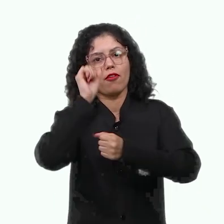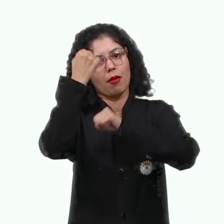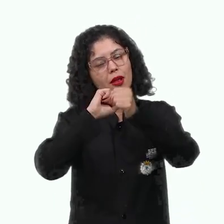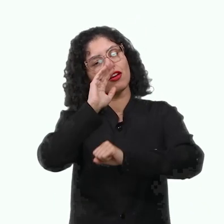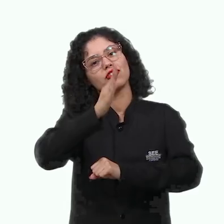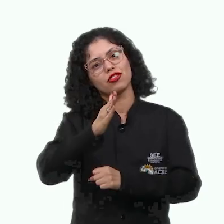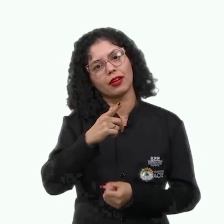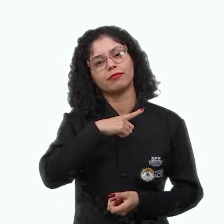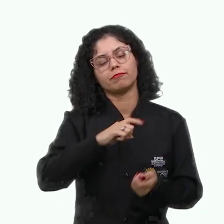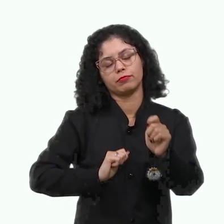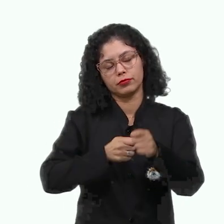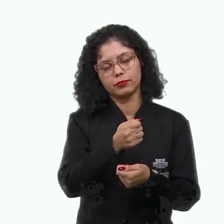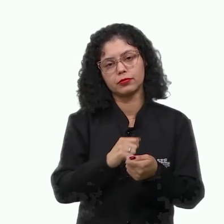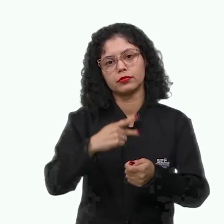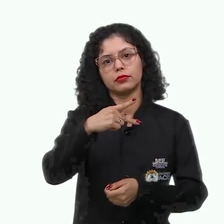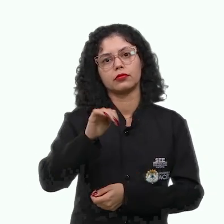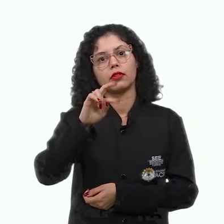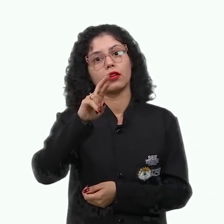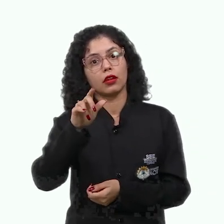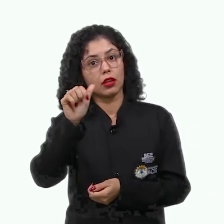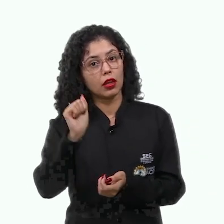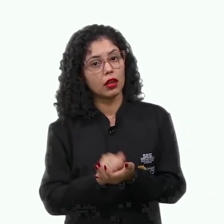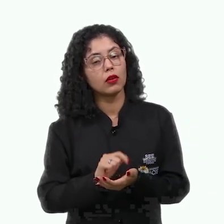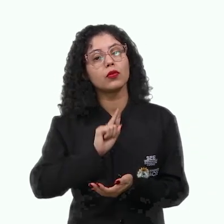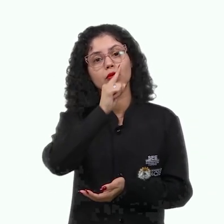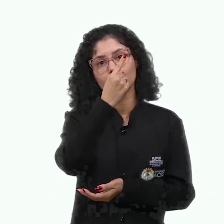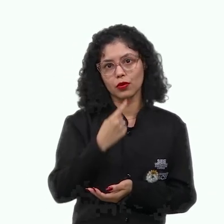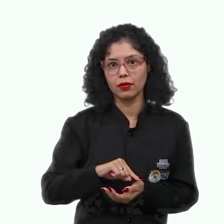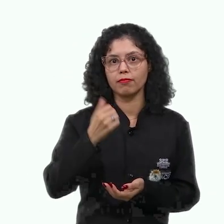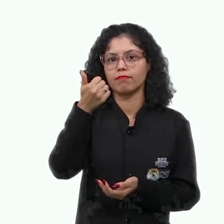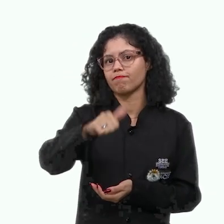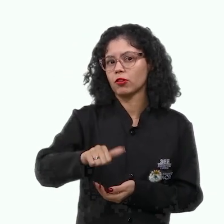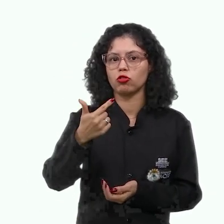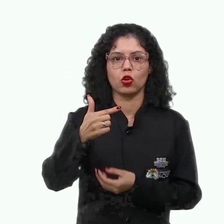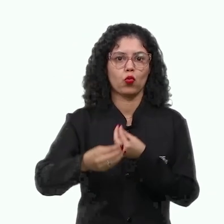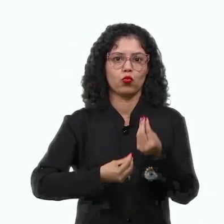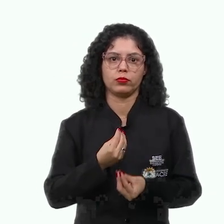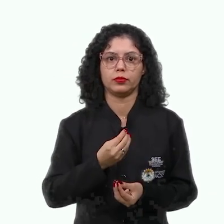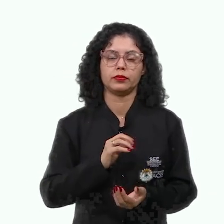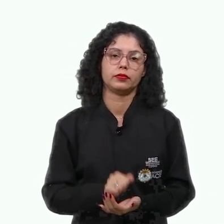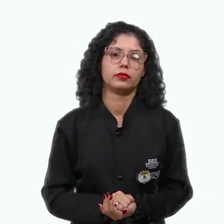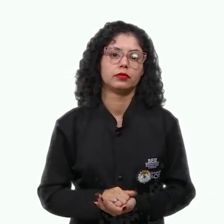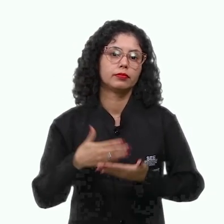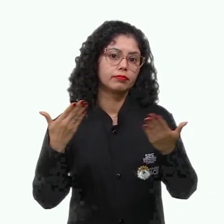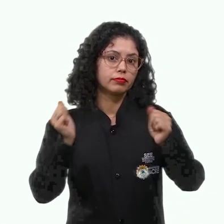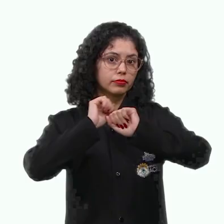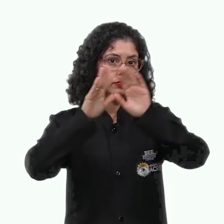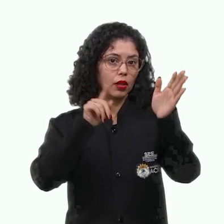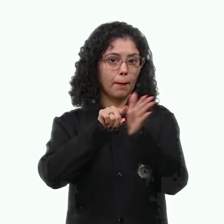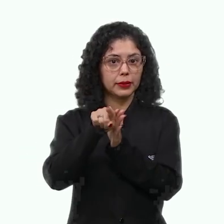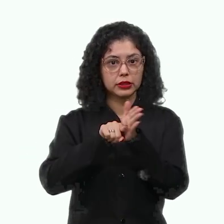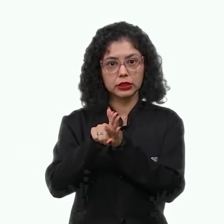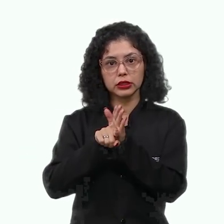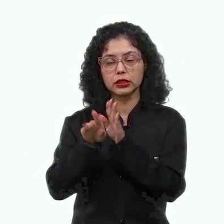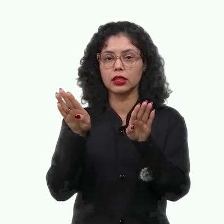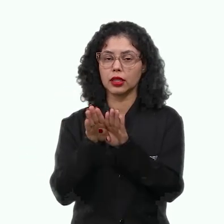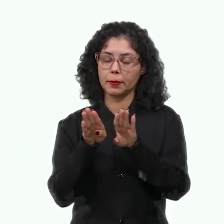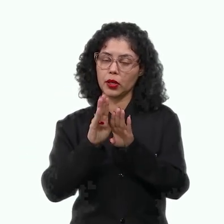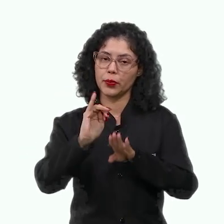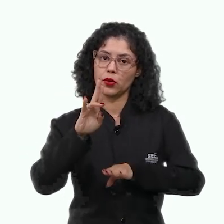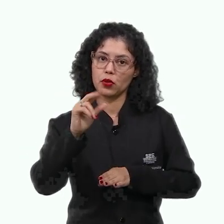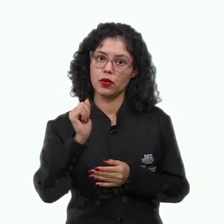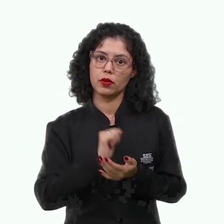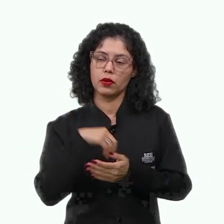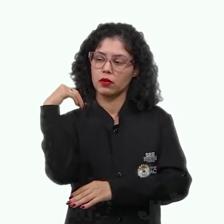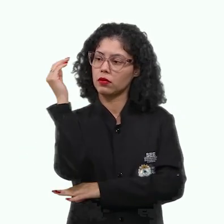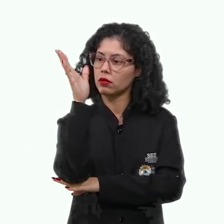sem elas o controle de pragas da cana seria quase impossível. E é claro, há pesquisas com biofábricas de algas